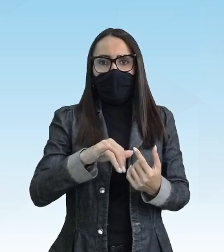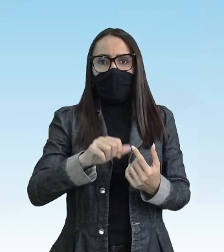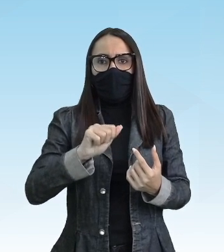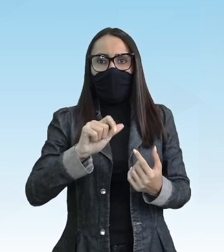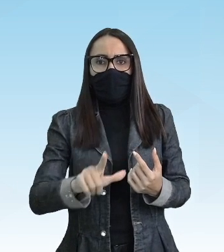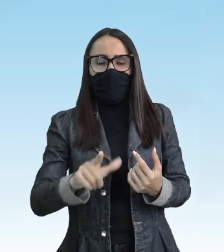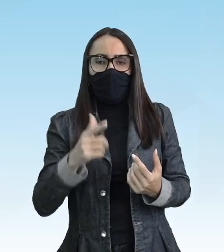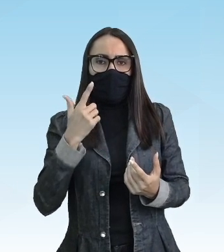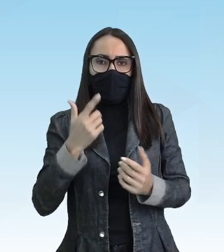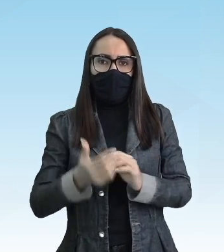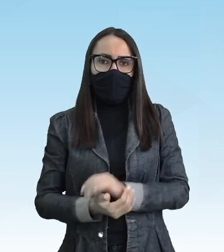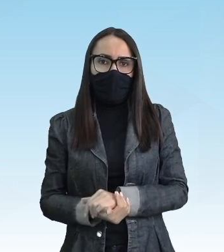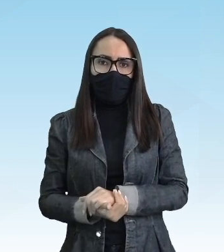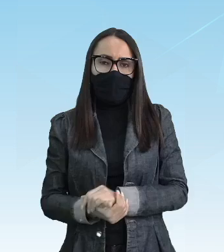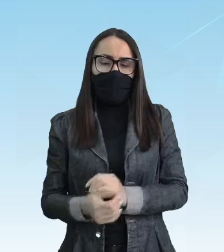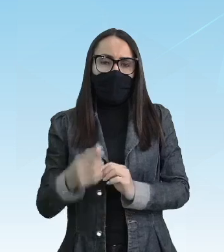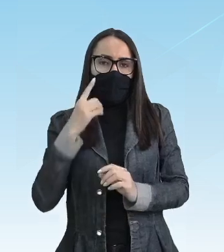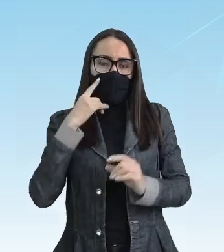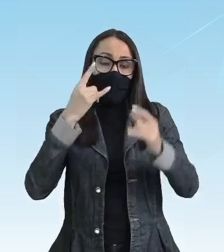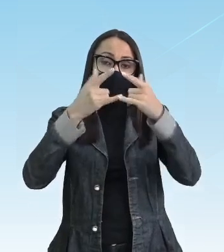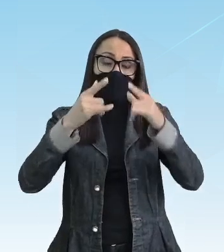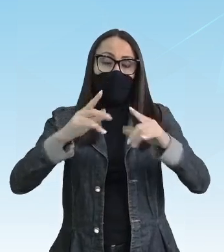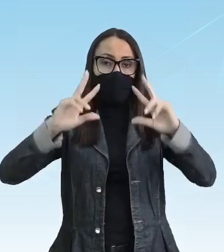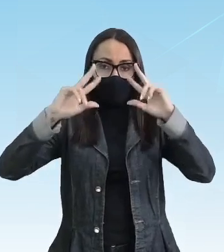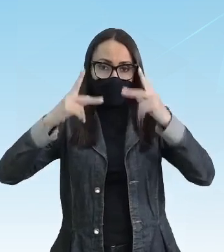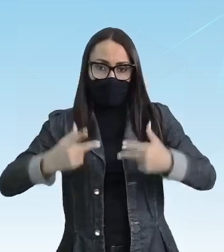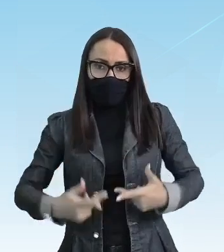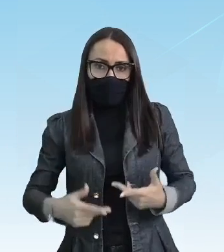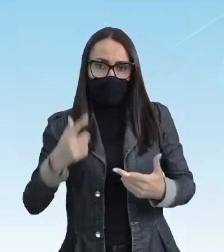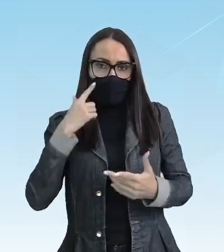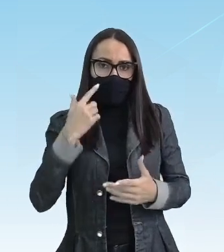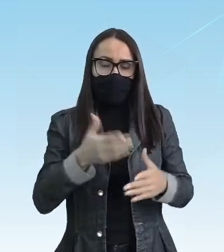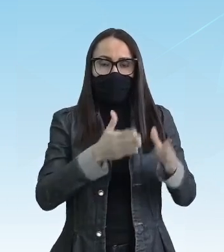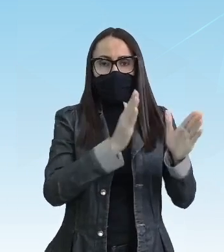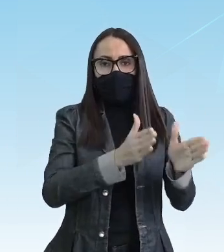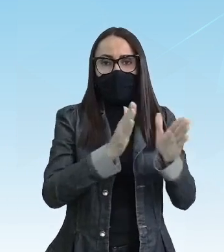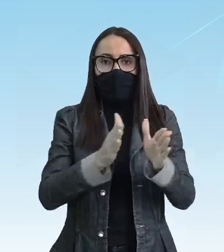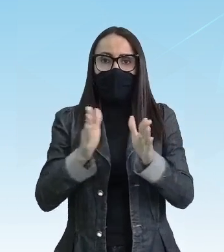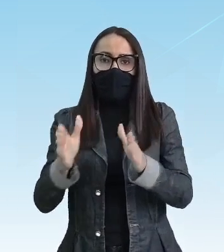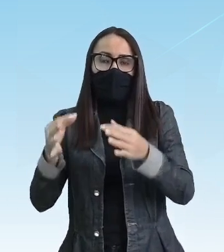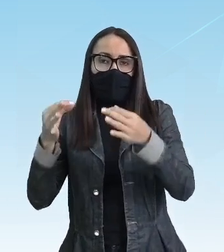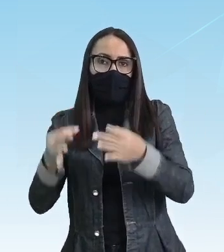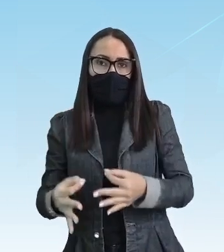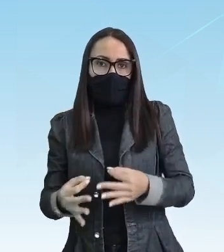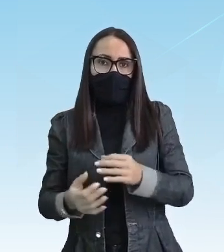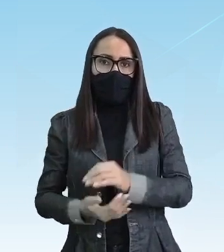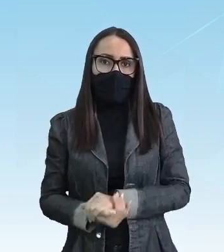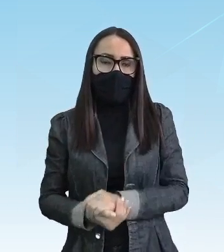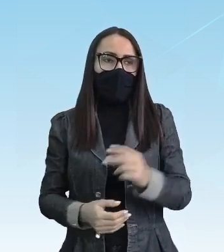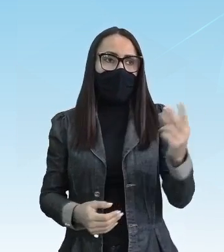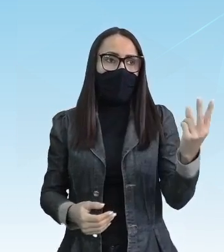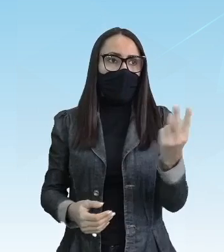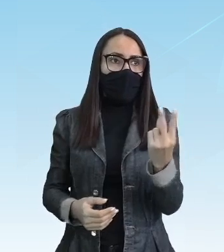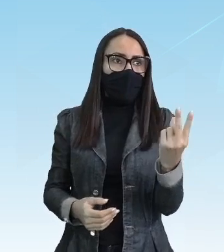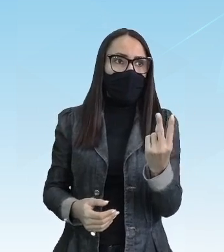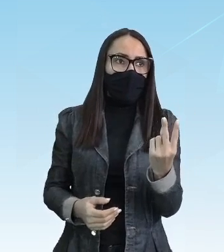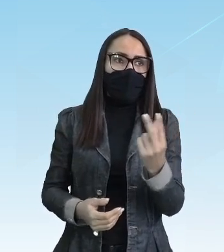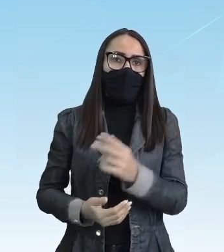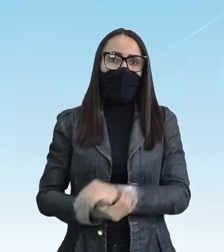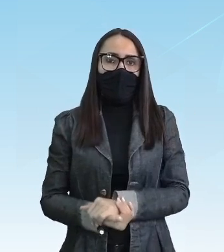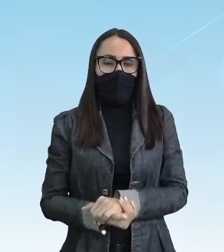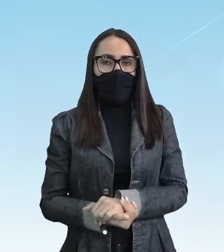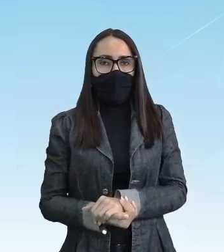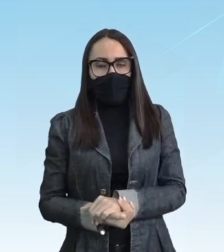apendicular. O esqueleto humano ele está sendo dividido justamente nessas duas porções. Quando